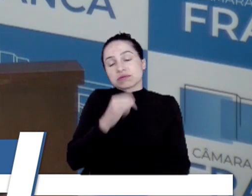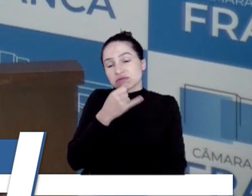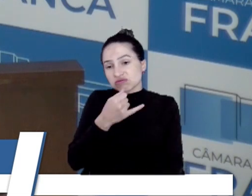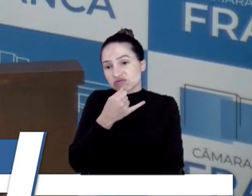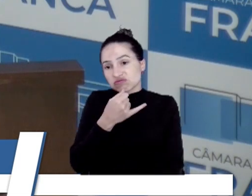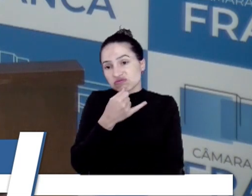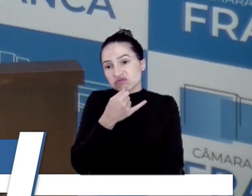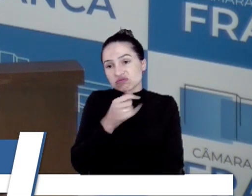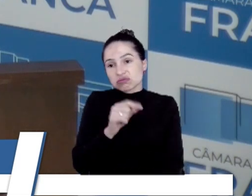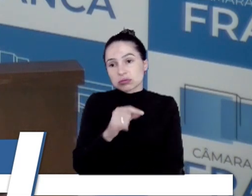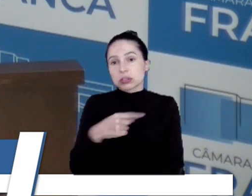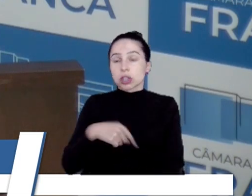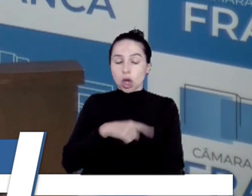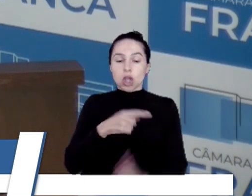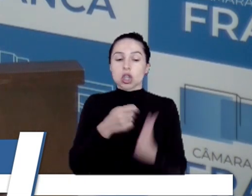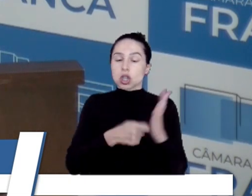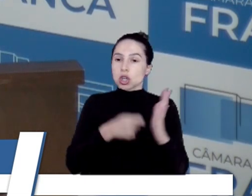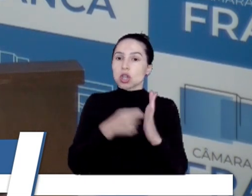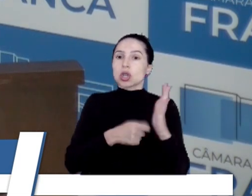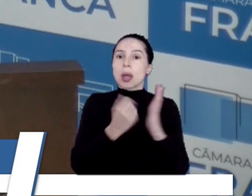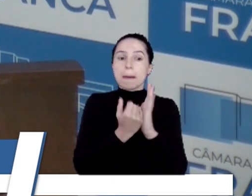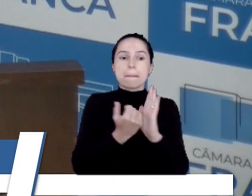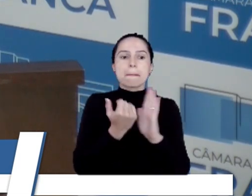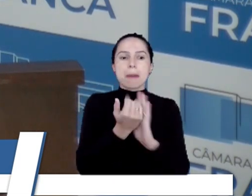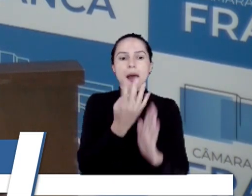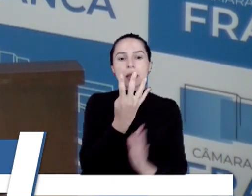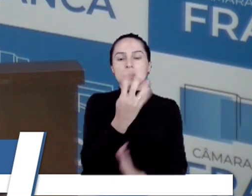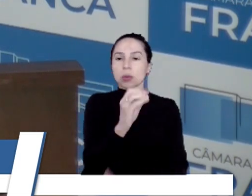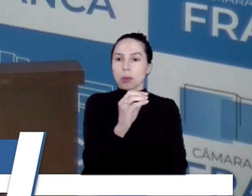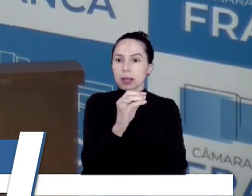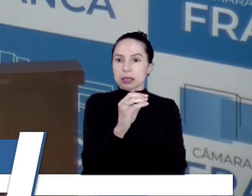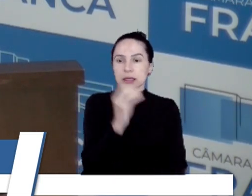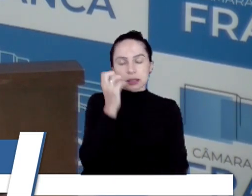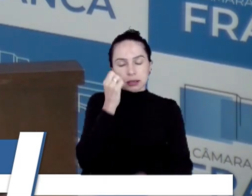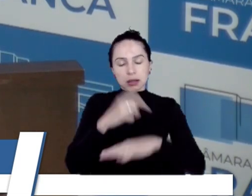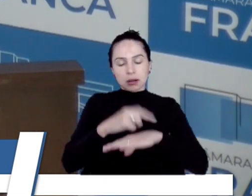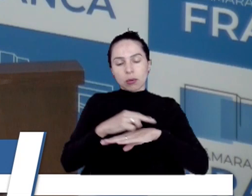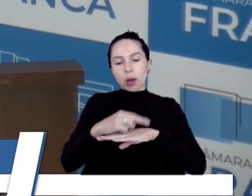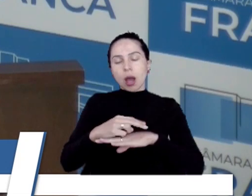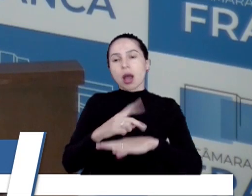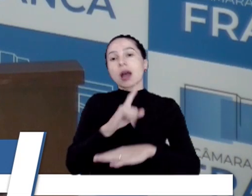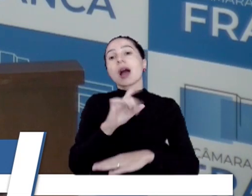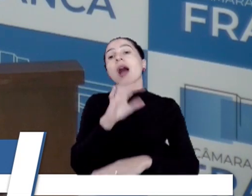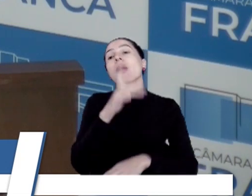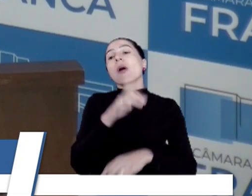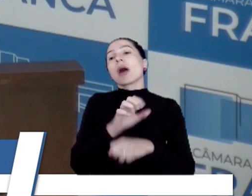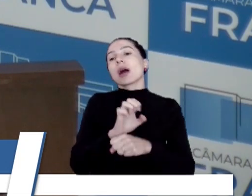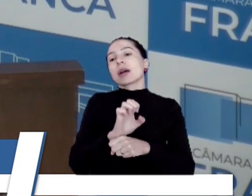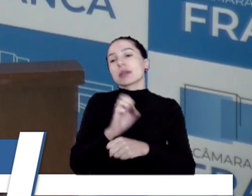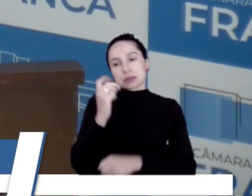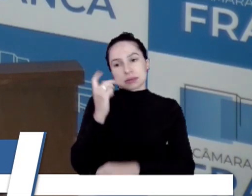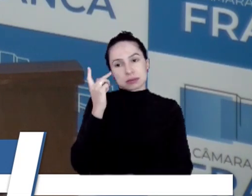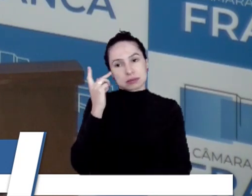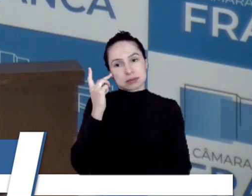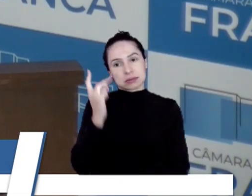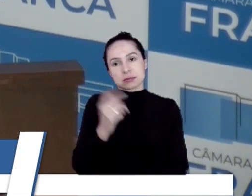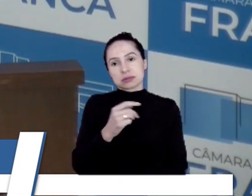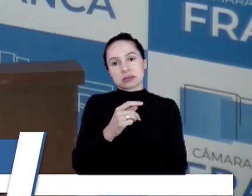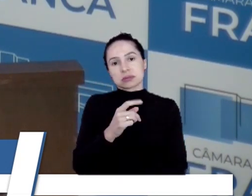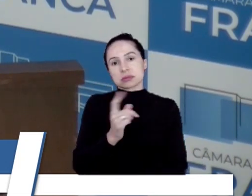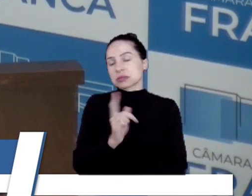nós reivindicamos mais 40 leitos. E o que acontece no estado de São Paulo? Não vai